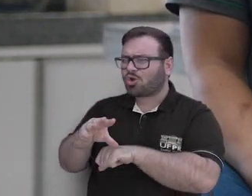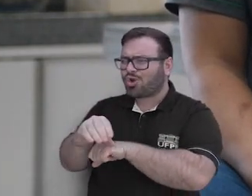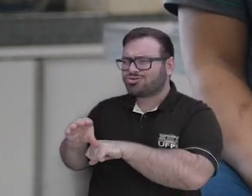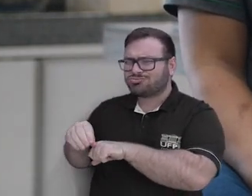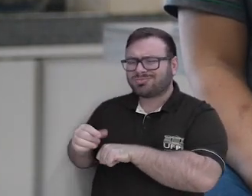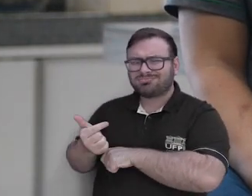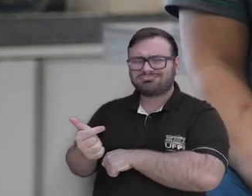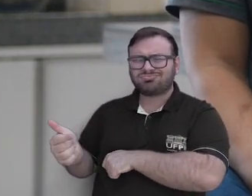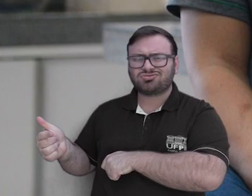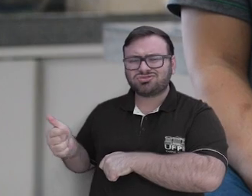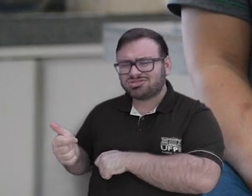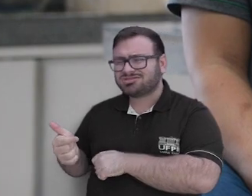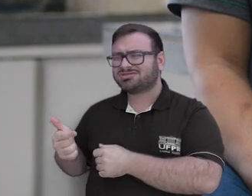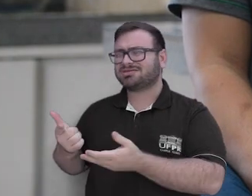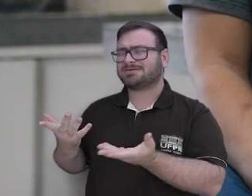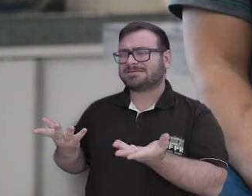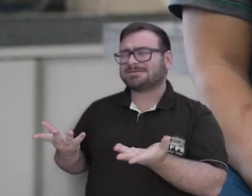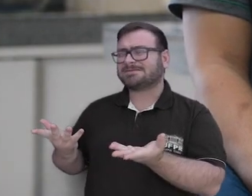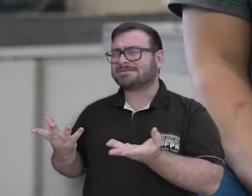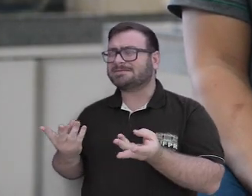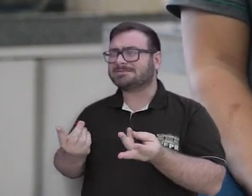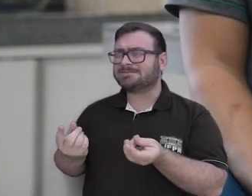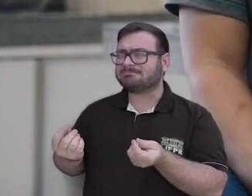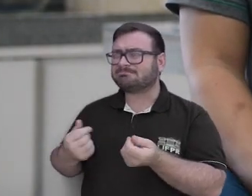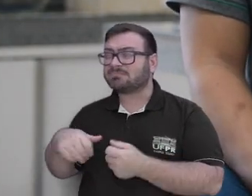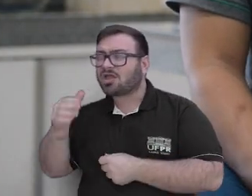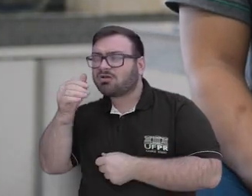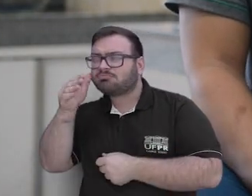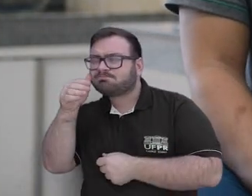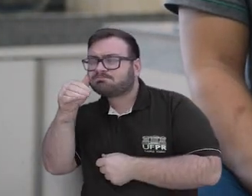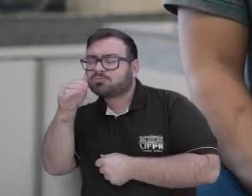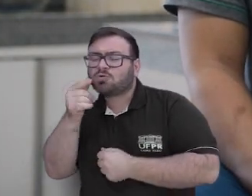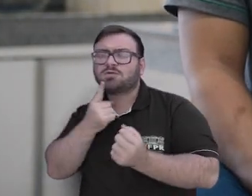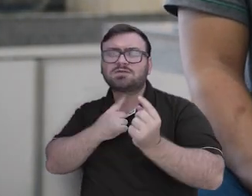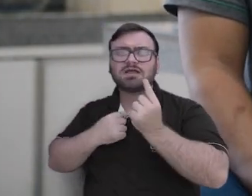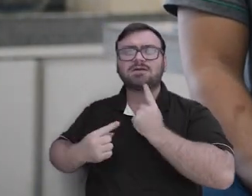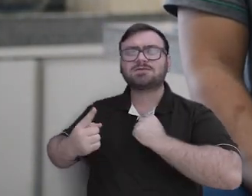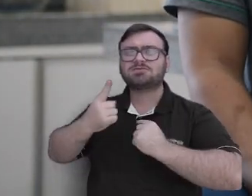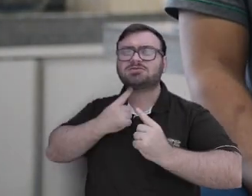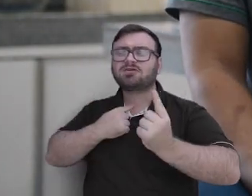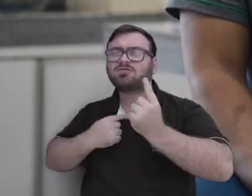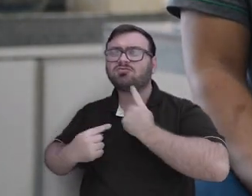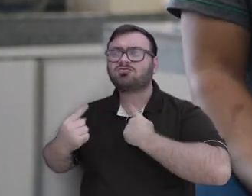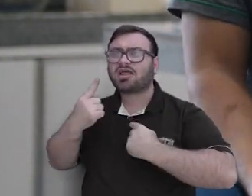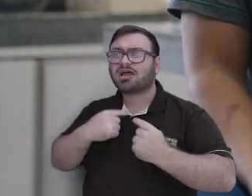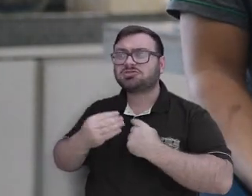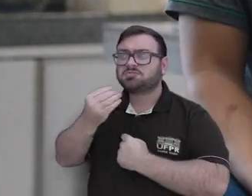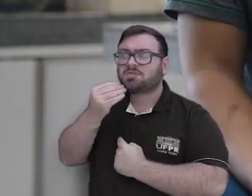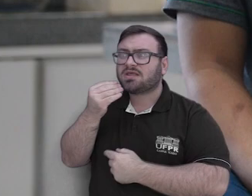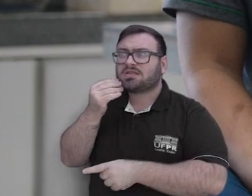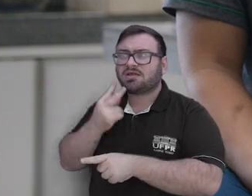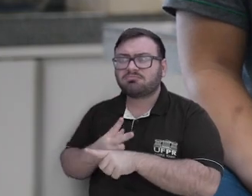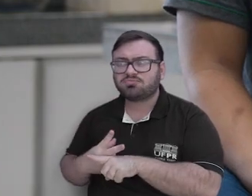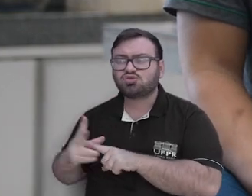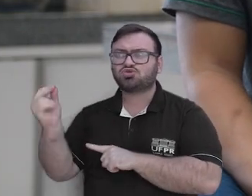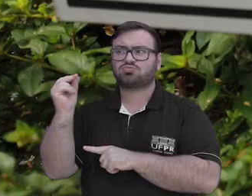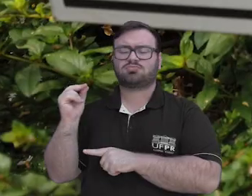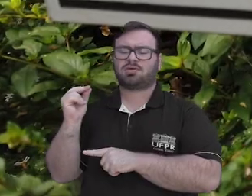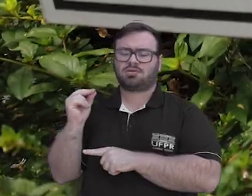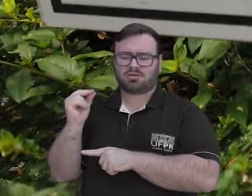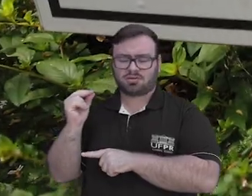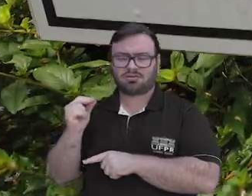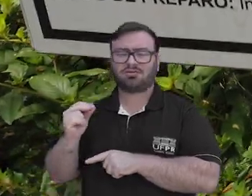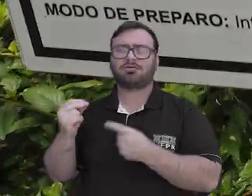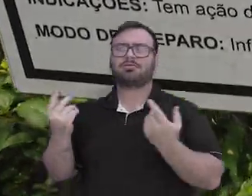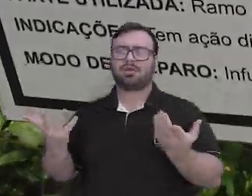conhecimento, e surgindo o interesse de solucionar, identificar esses problemas.